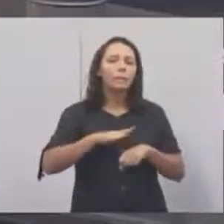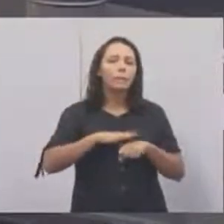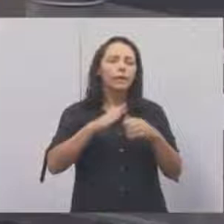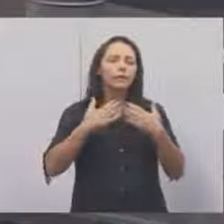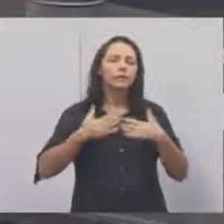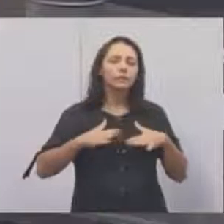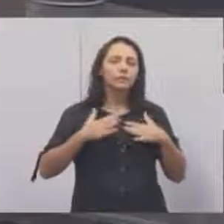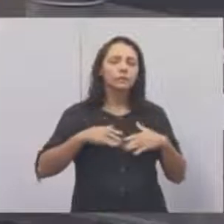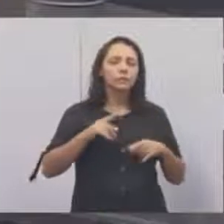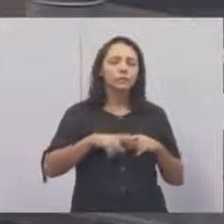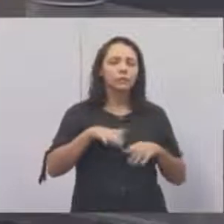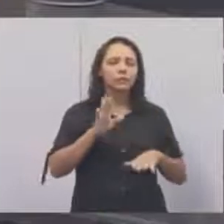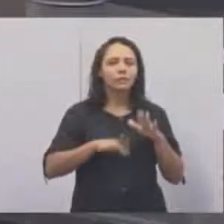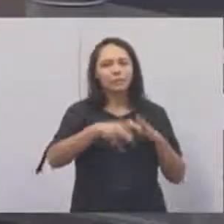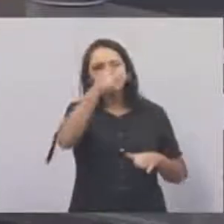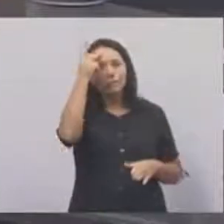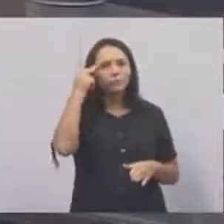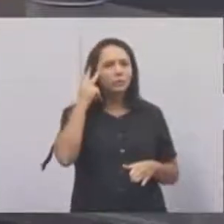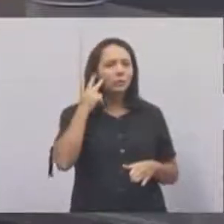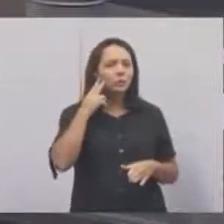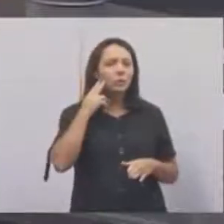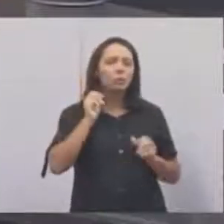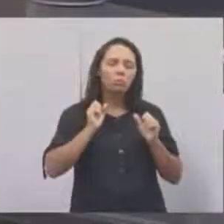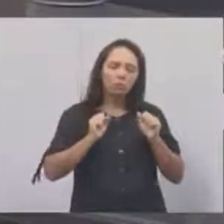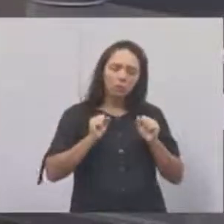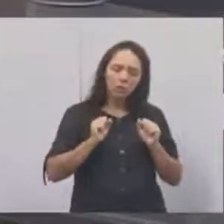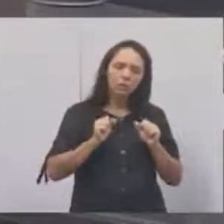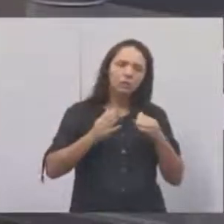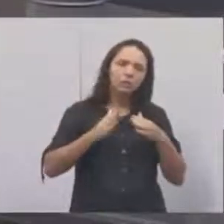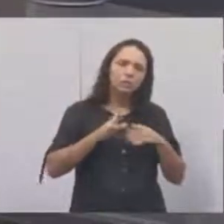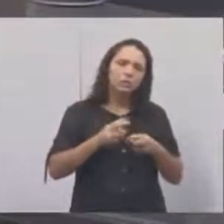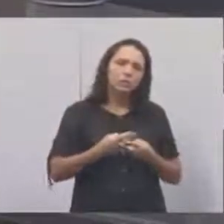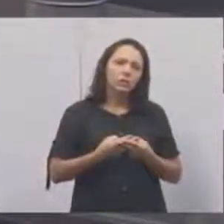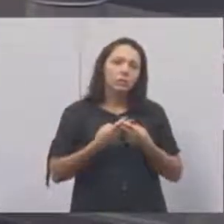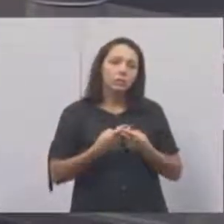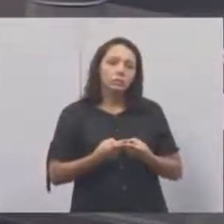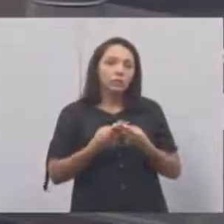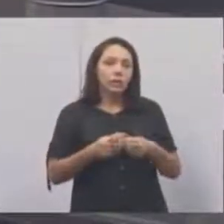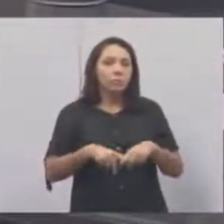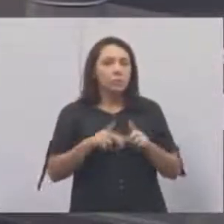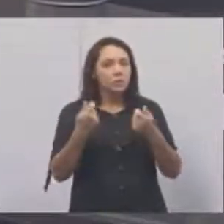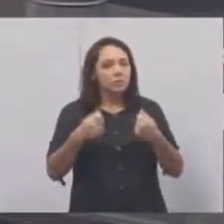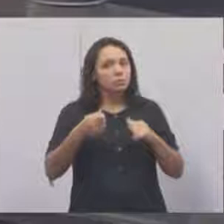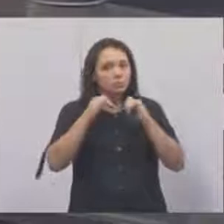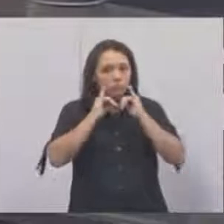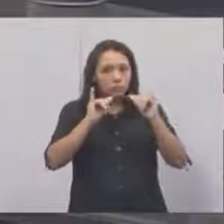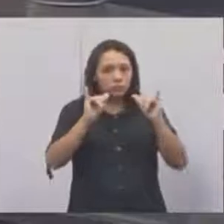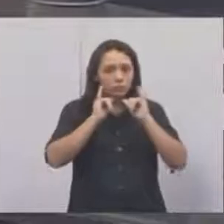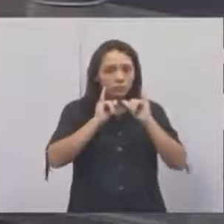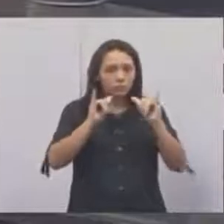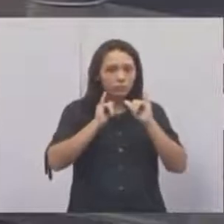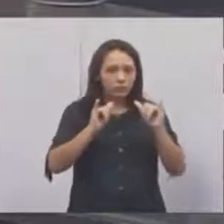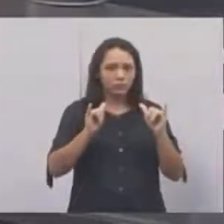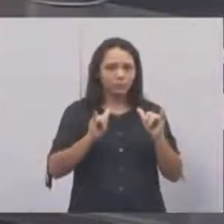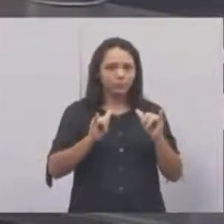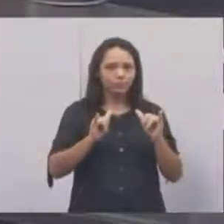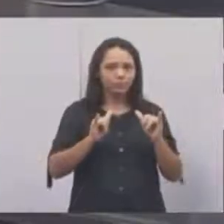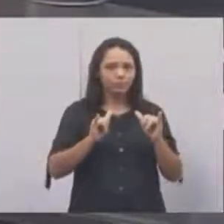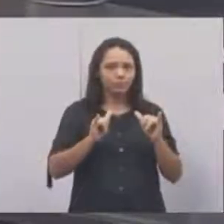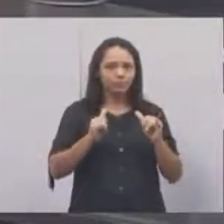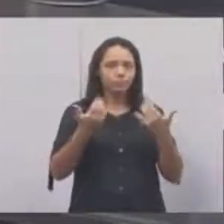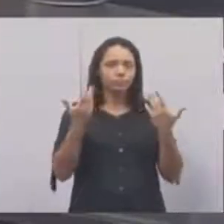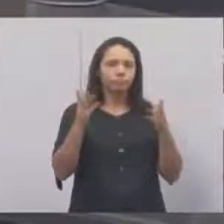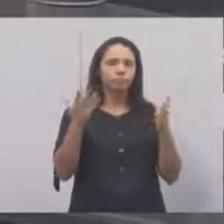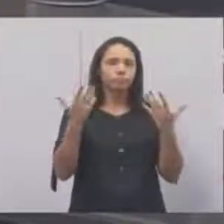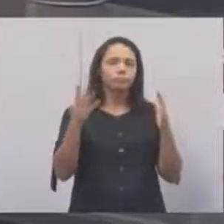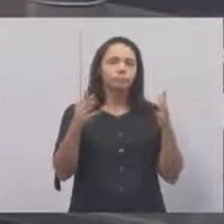de esperar. Elas se incomodam muito mais quando elas não têm sequer uma informação. Então, parabéns e espero